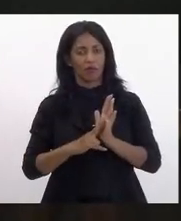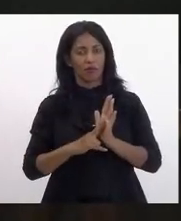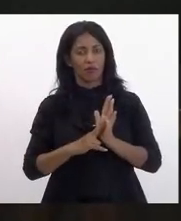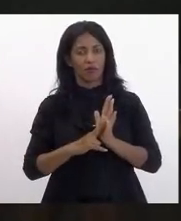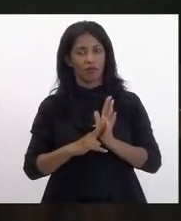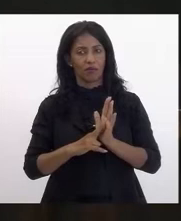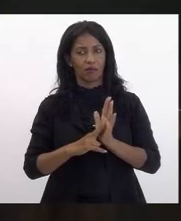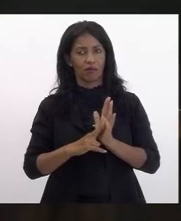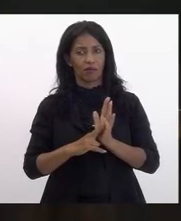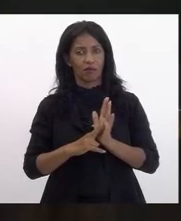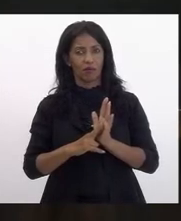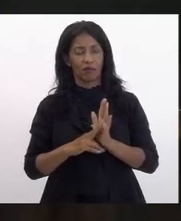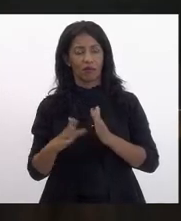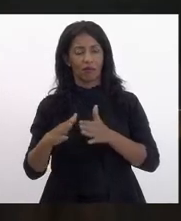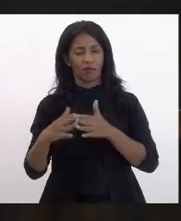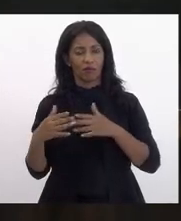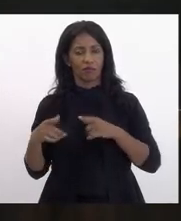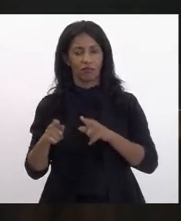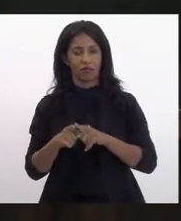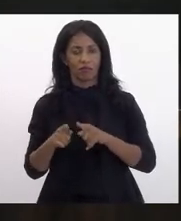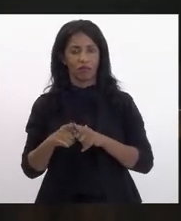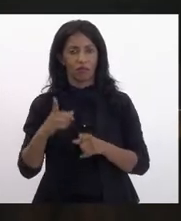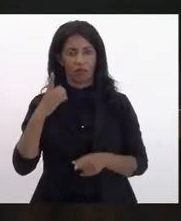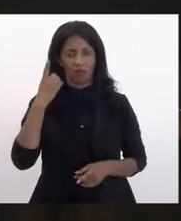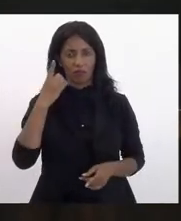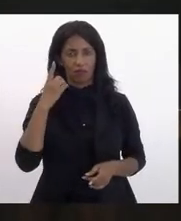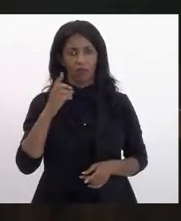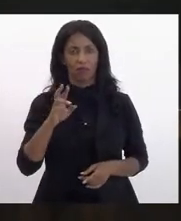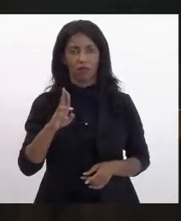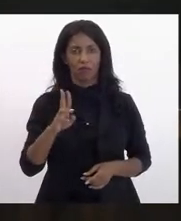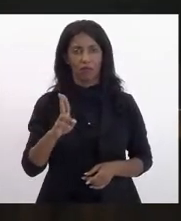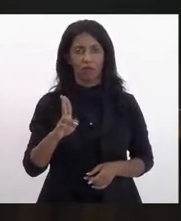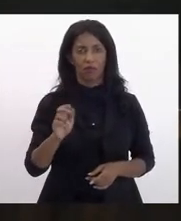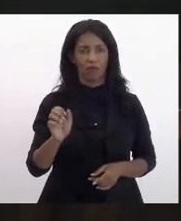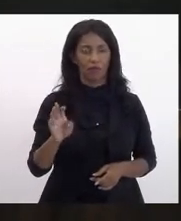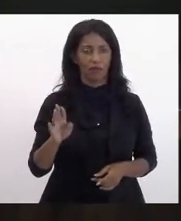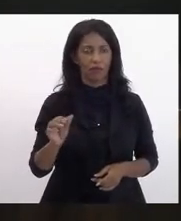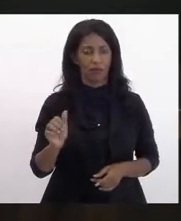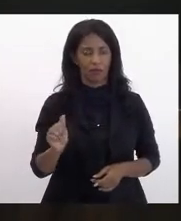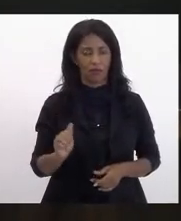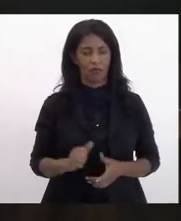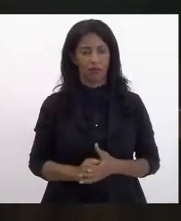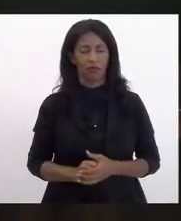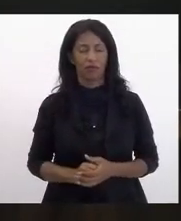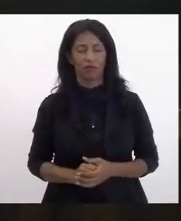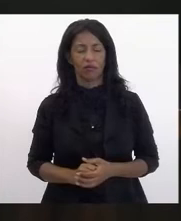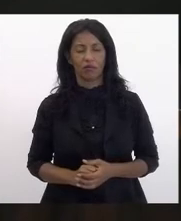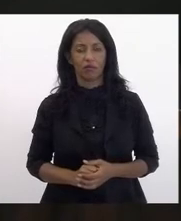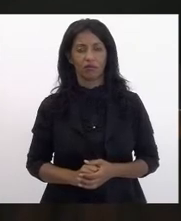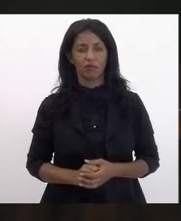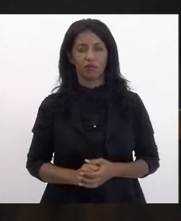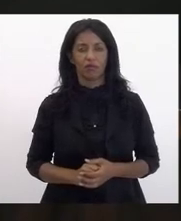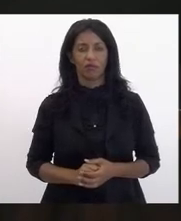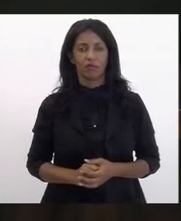também, abstenção também do deputado Rubens Bontempo. Obrigado, presidente.